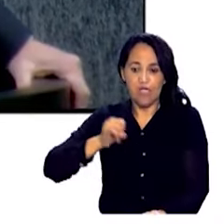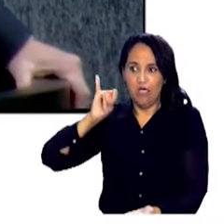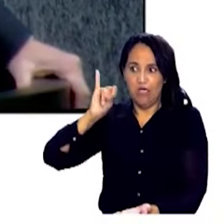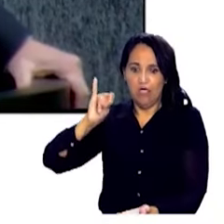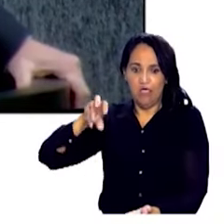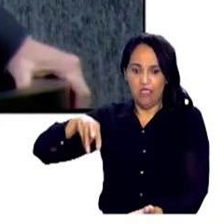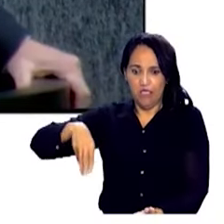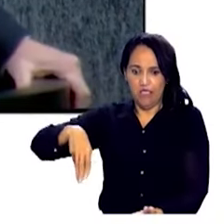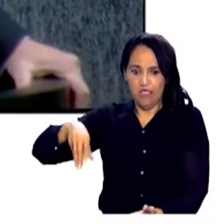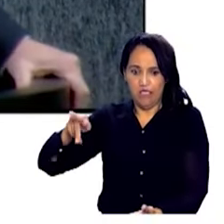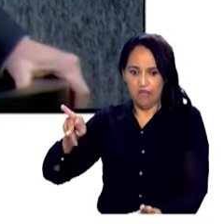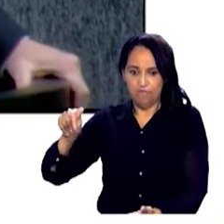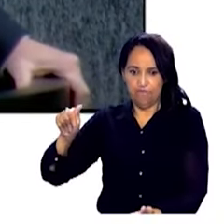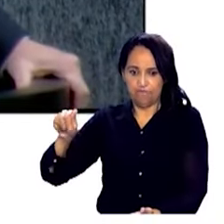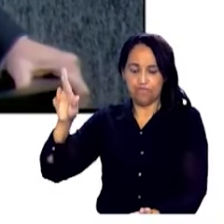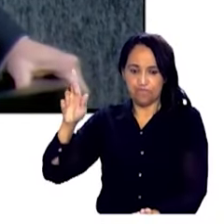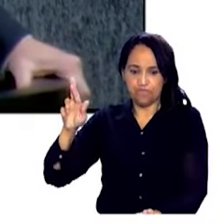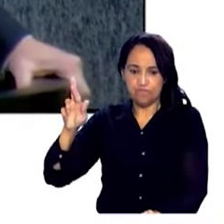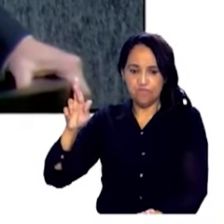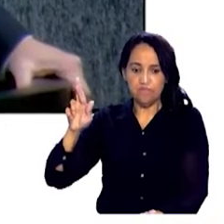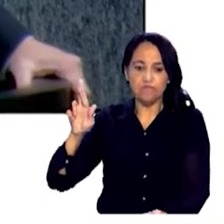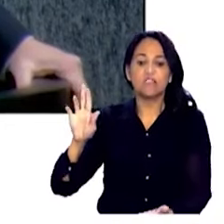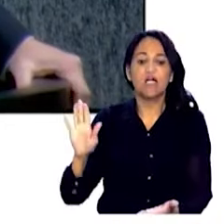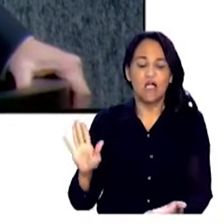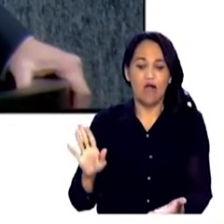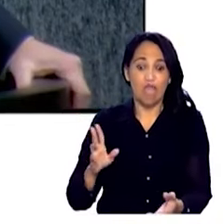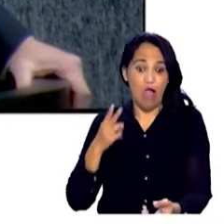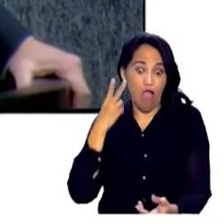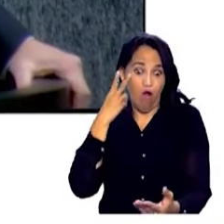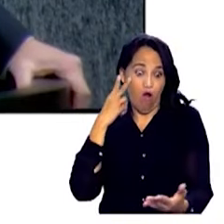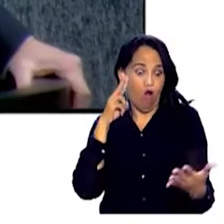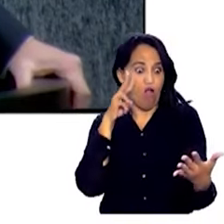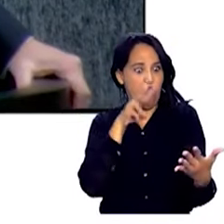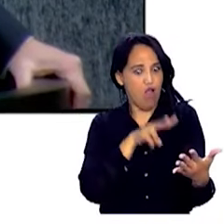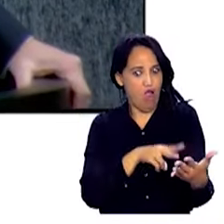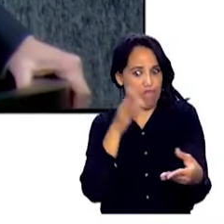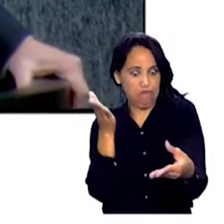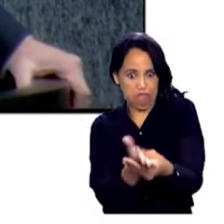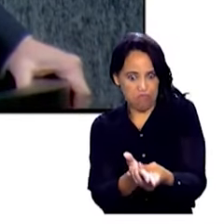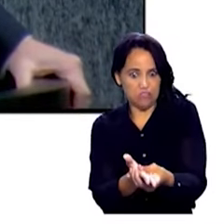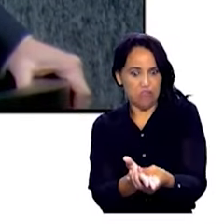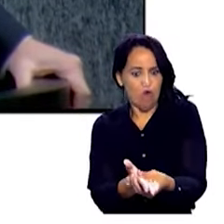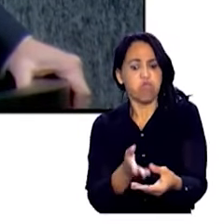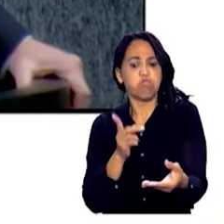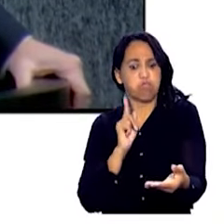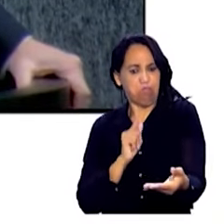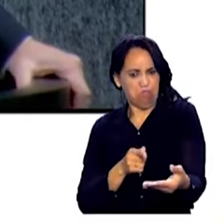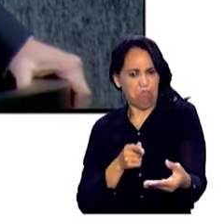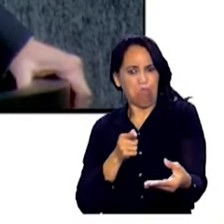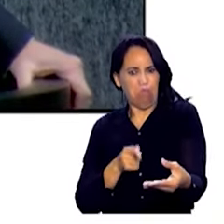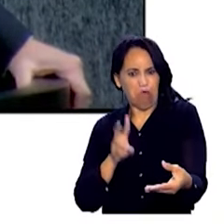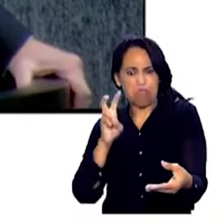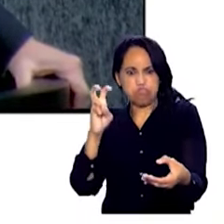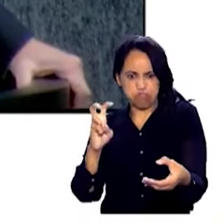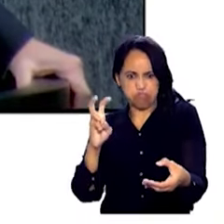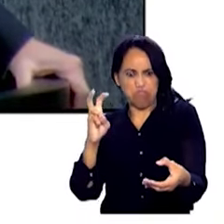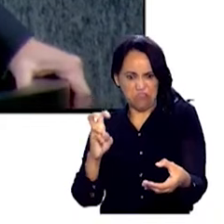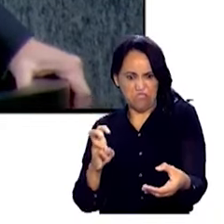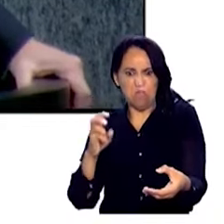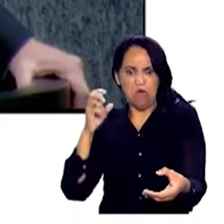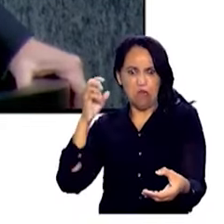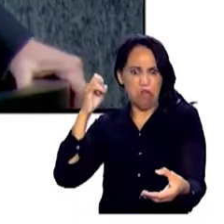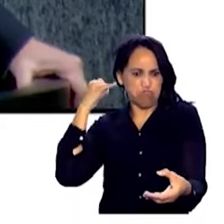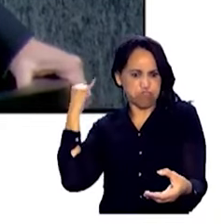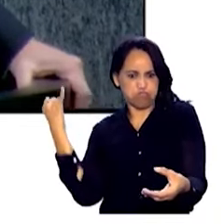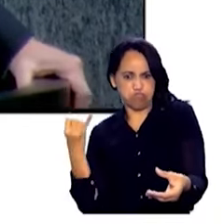decidem depende do presidente Presidente vai olhar pro caso diz Ah esse é um caso muito importante então ele vai escolher sempre um número ímpar